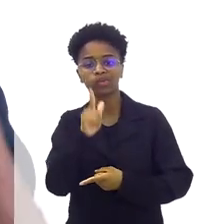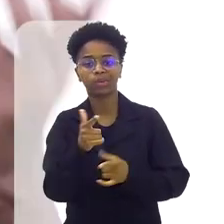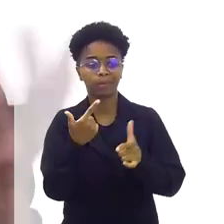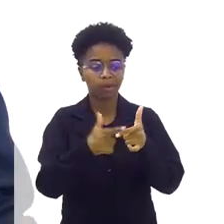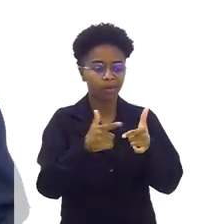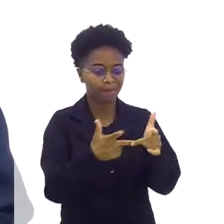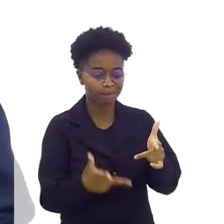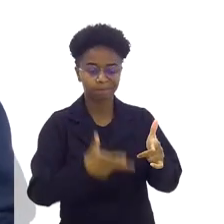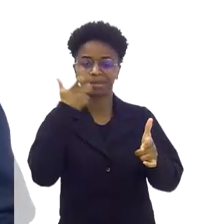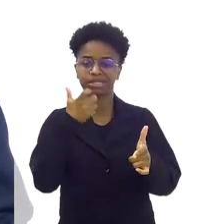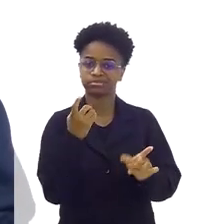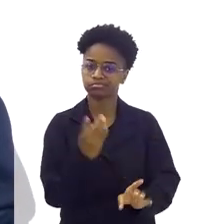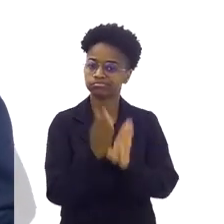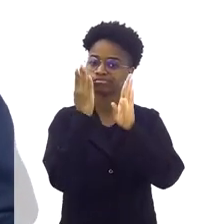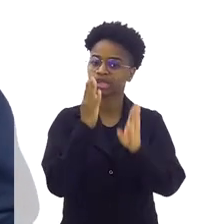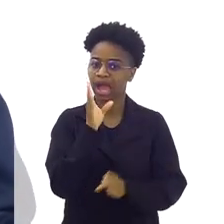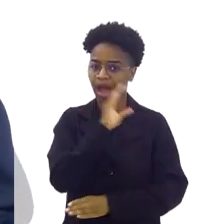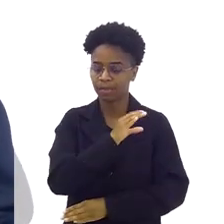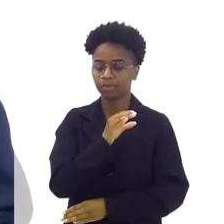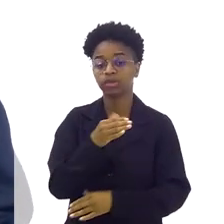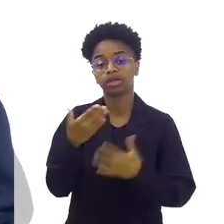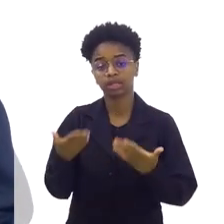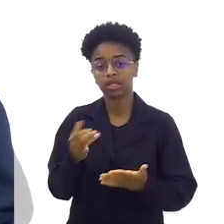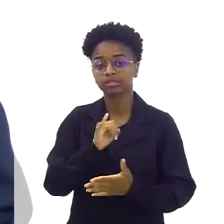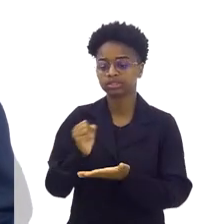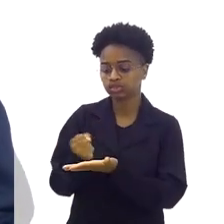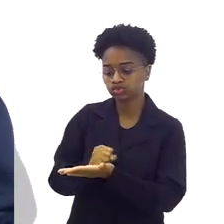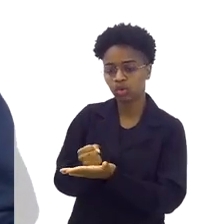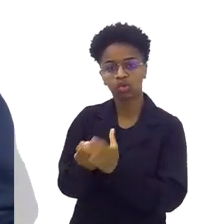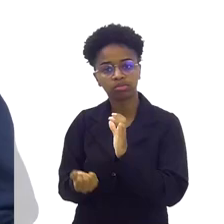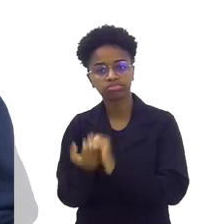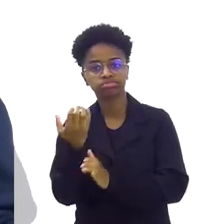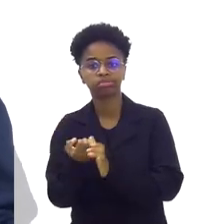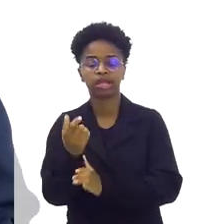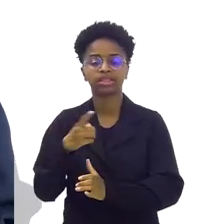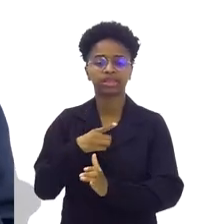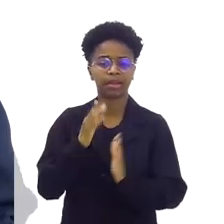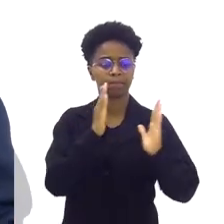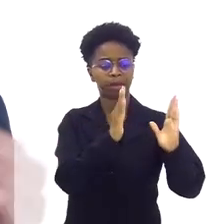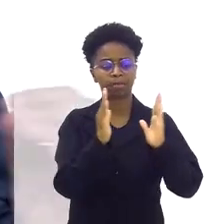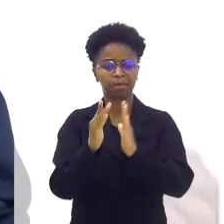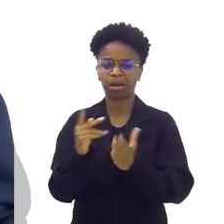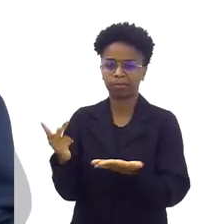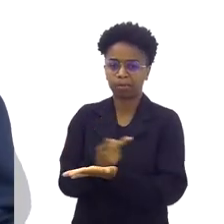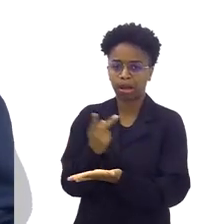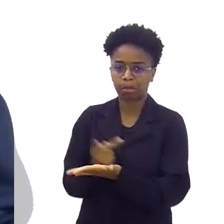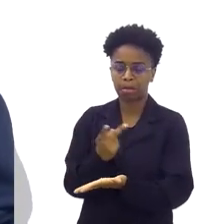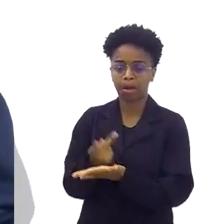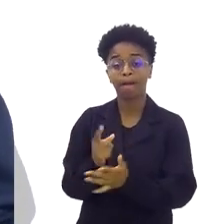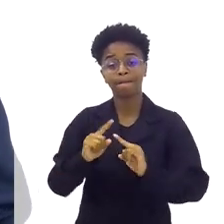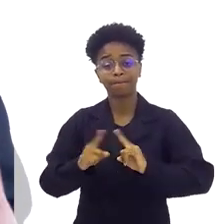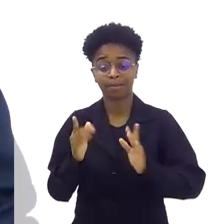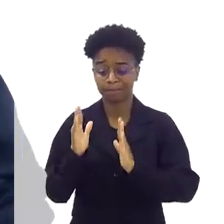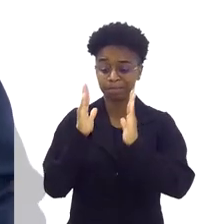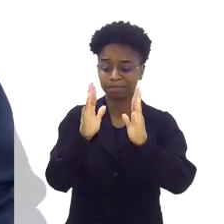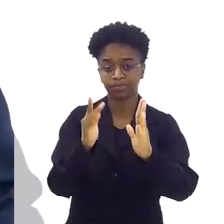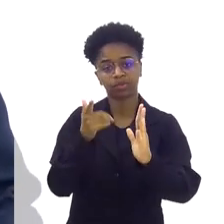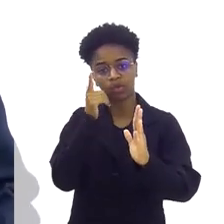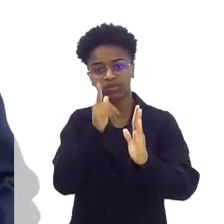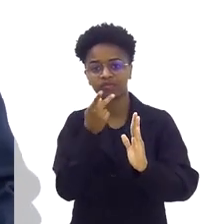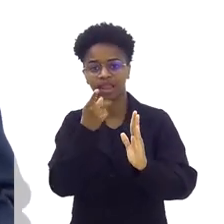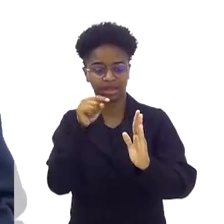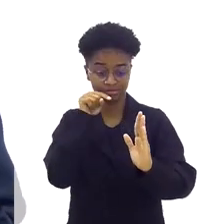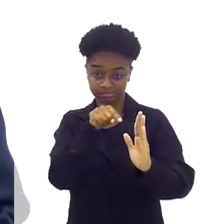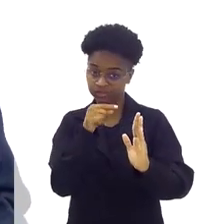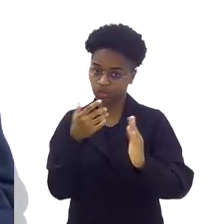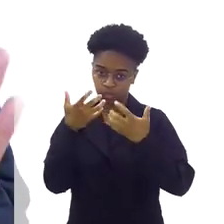consegue adiantar um problema. Então, quando você desenvolve um jogo numa Game Jam, vai dar errado um monte de etapa nele. Mas é nessa etapa que